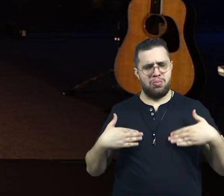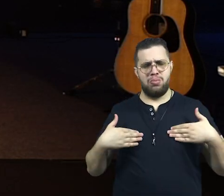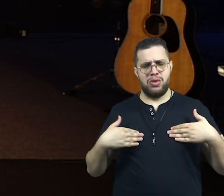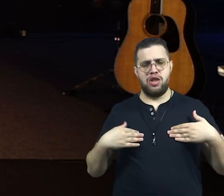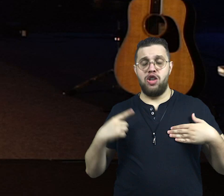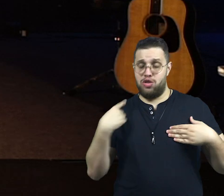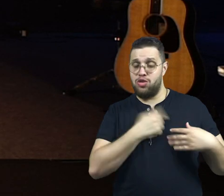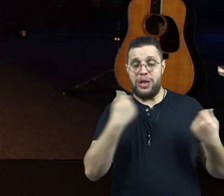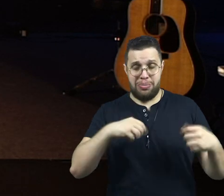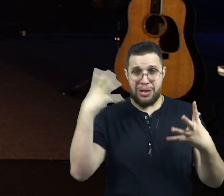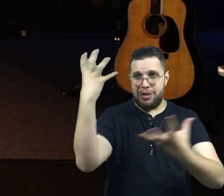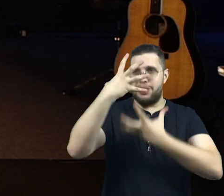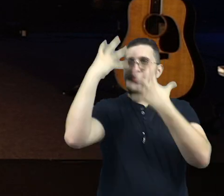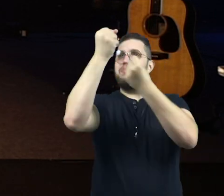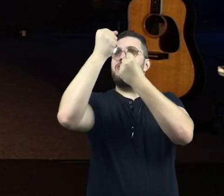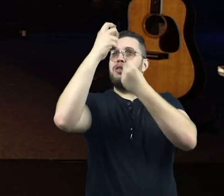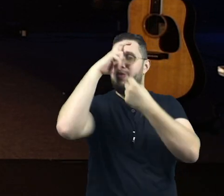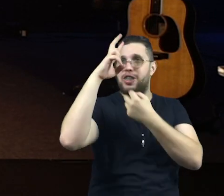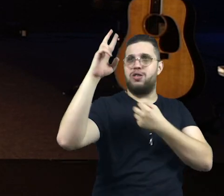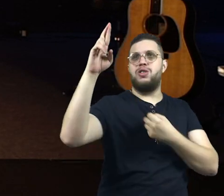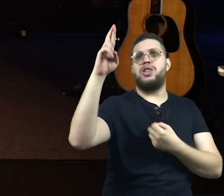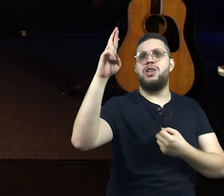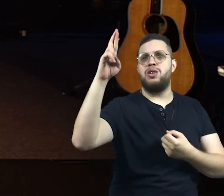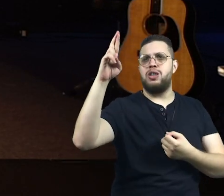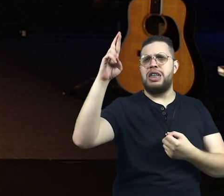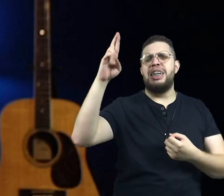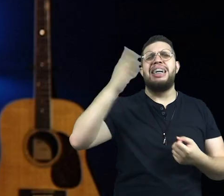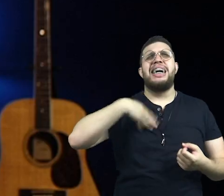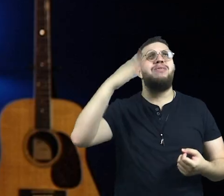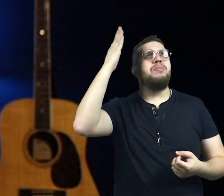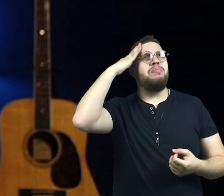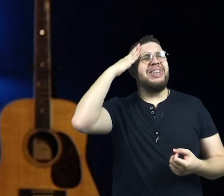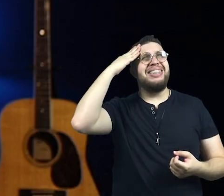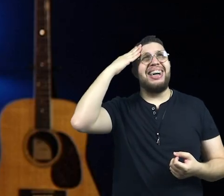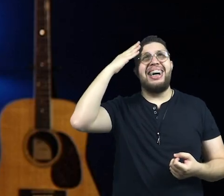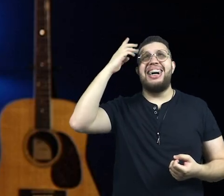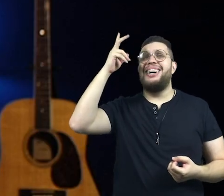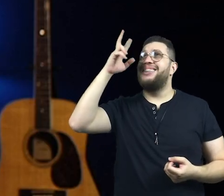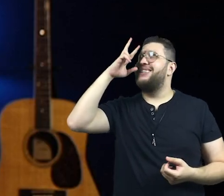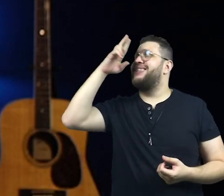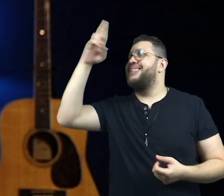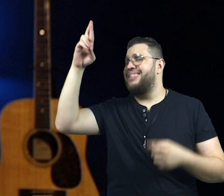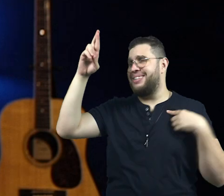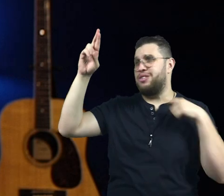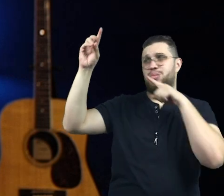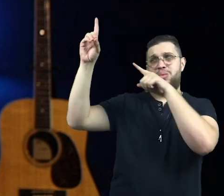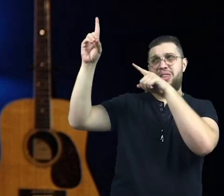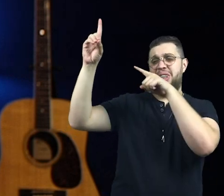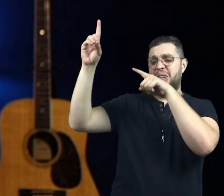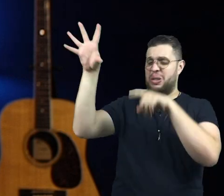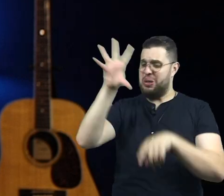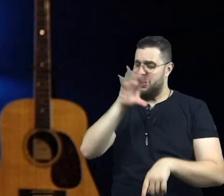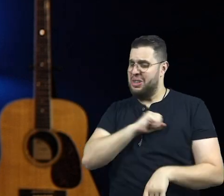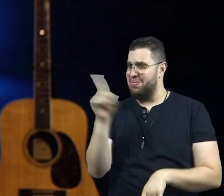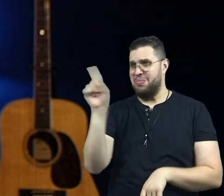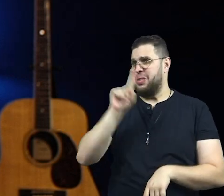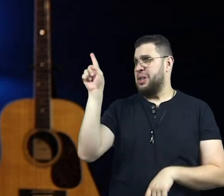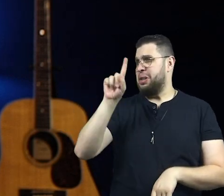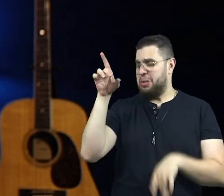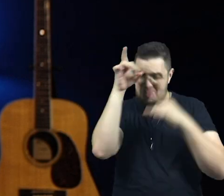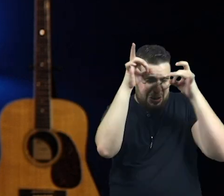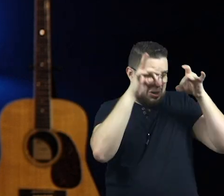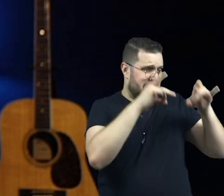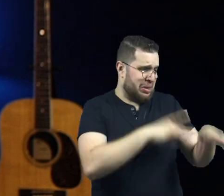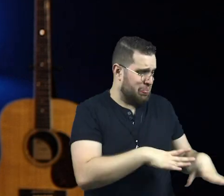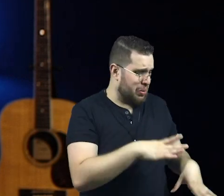Senhor. Jamais vamos pensar: nossa, Deus não nos ama, Ele está nos desprezando.